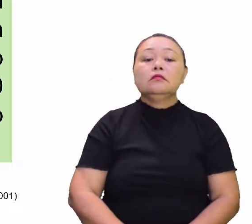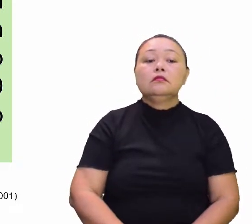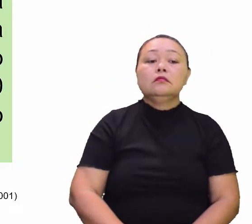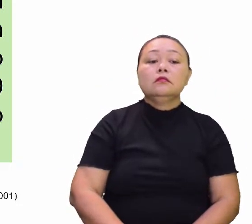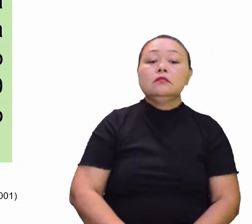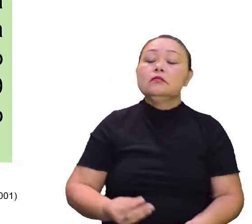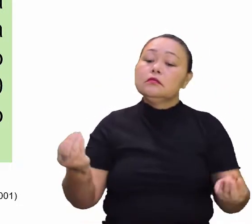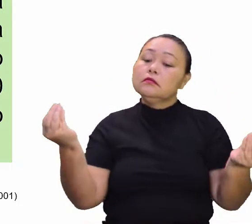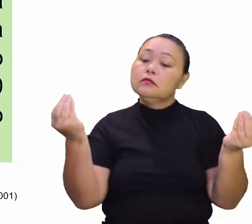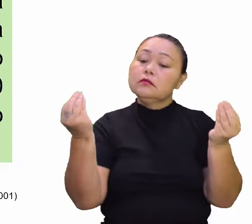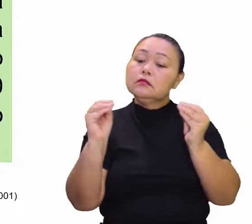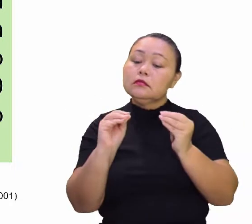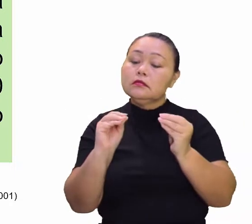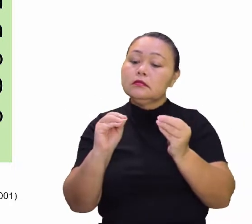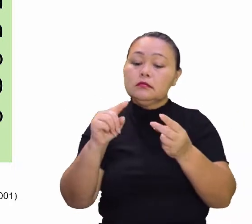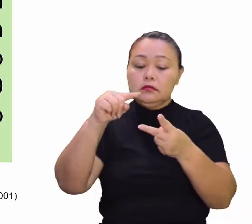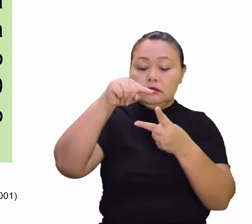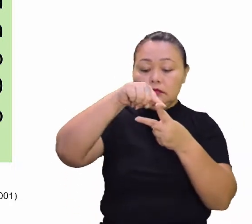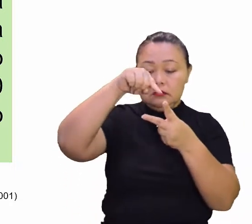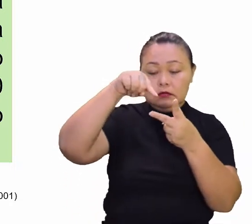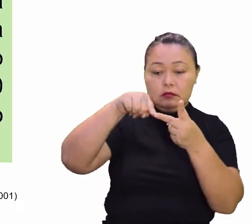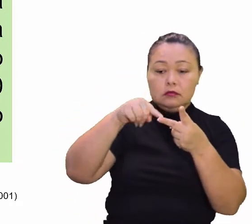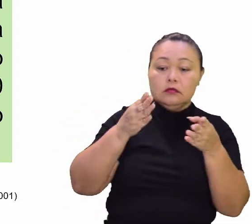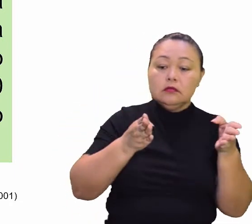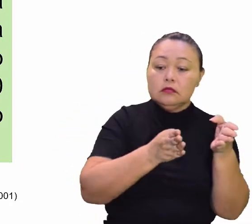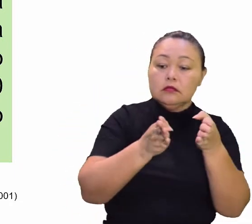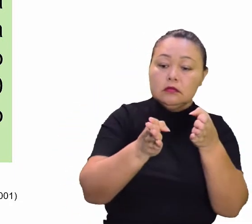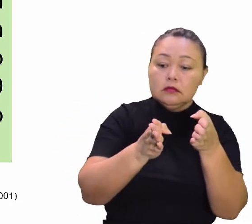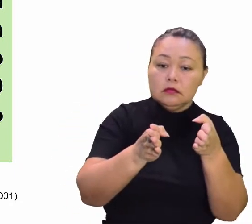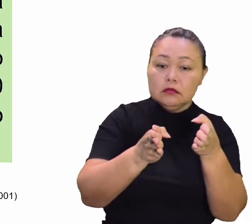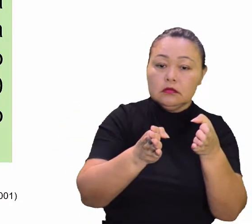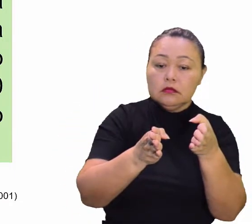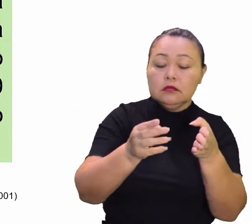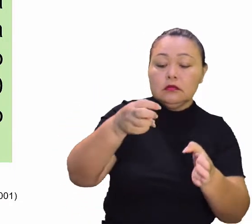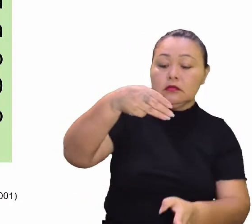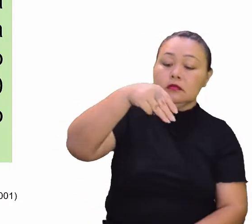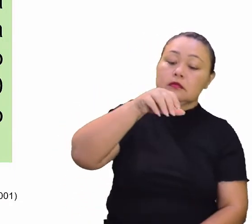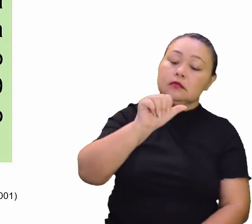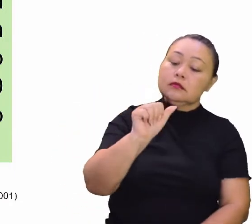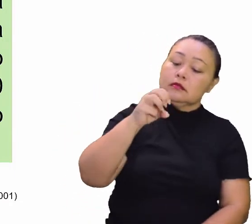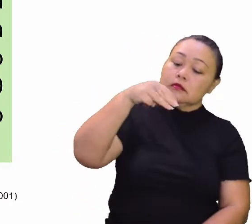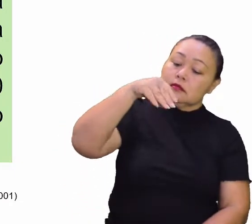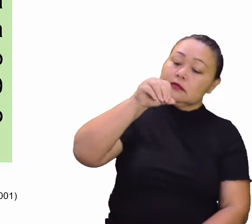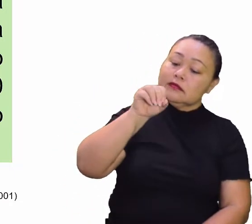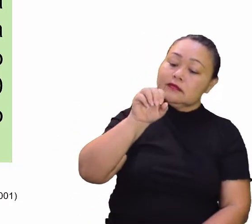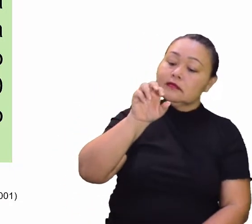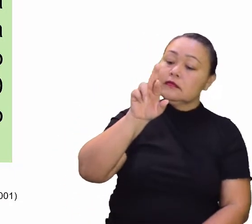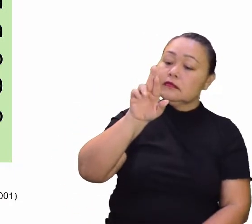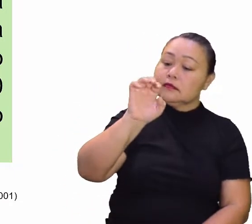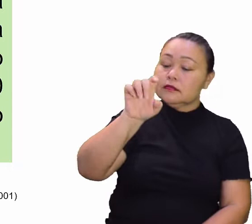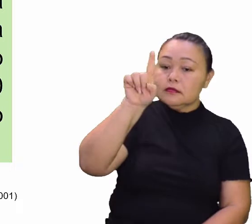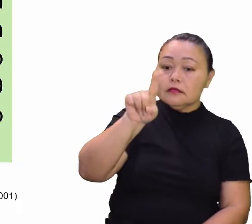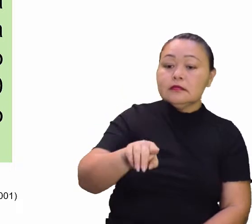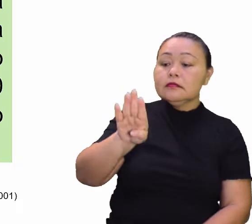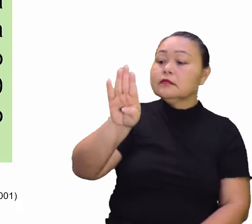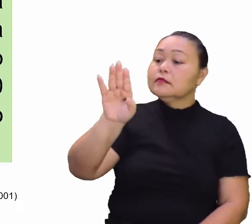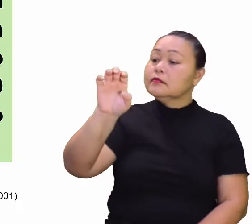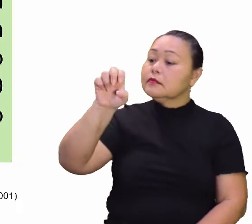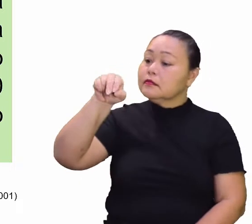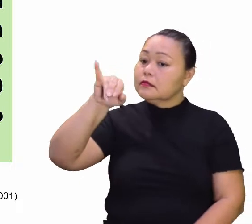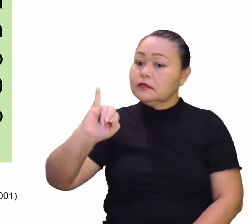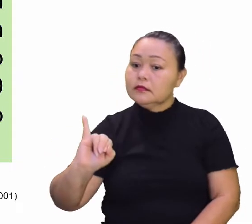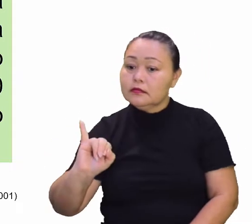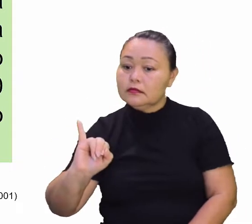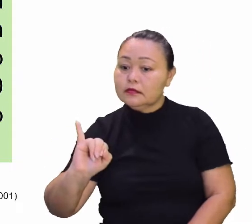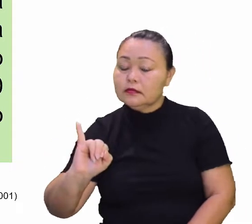ele é formado pelos rios Mamoré e Beni.